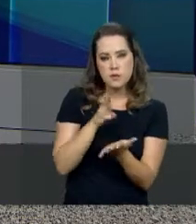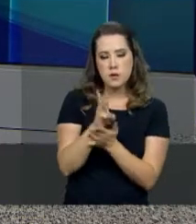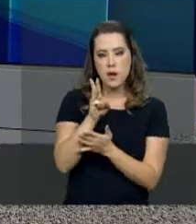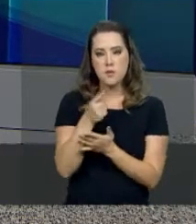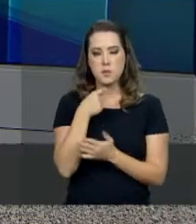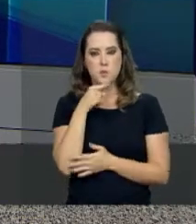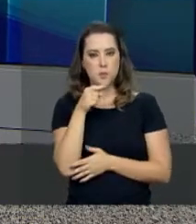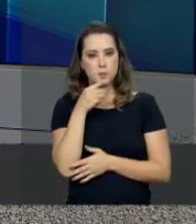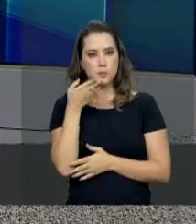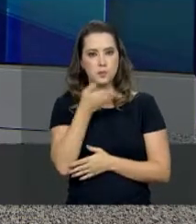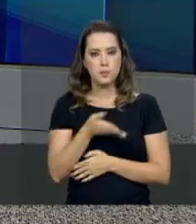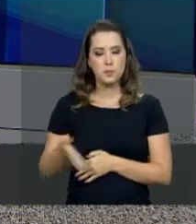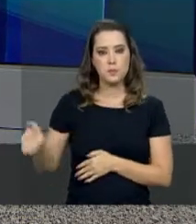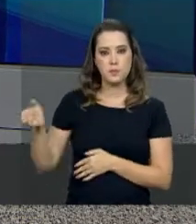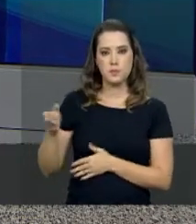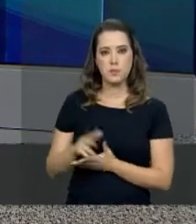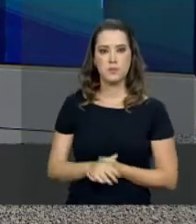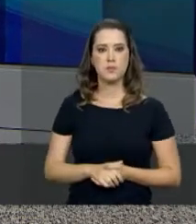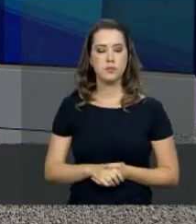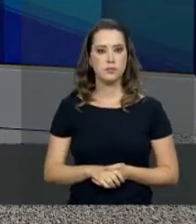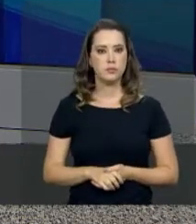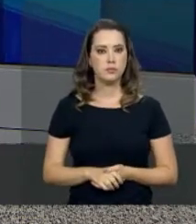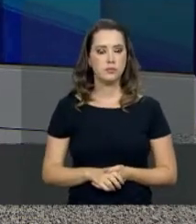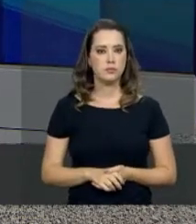WhatsApp. Anote aí o número